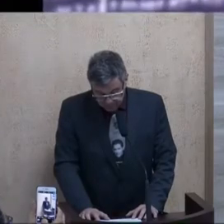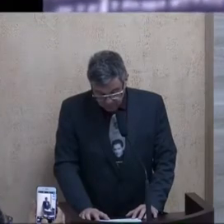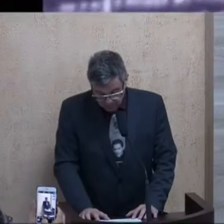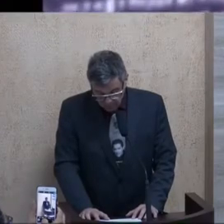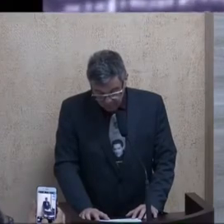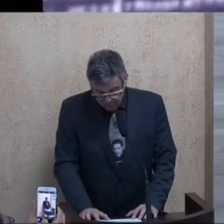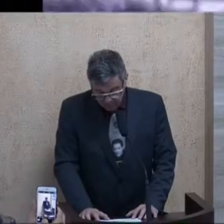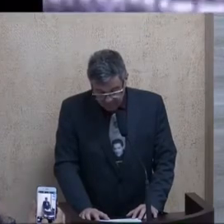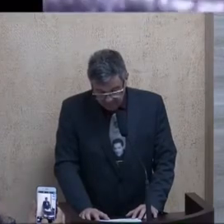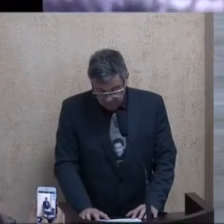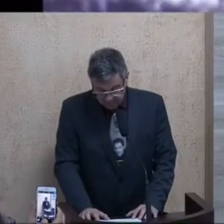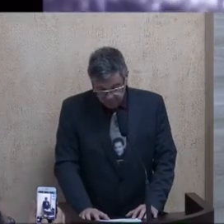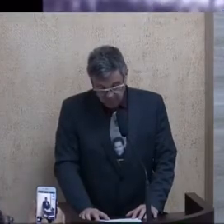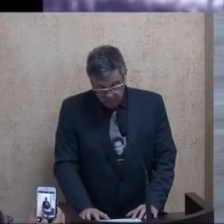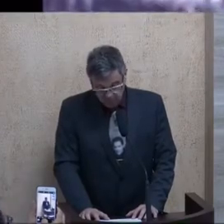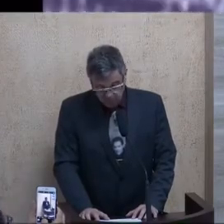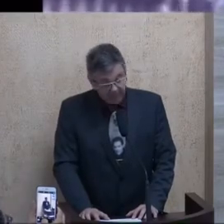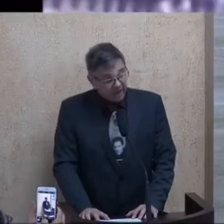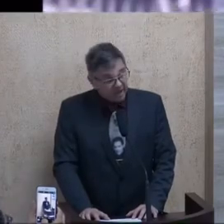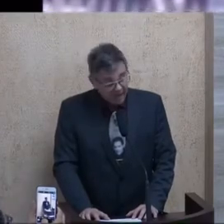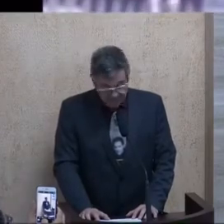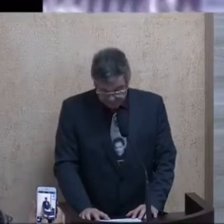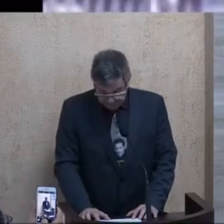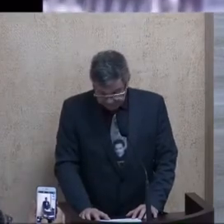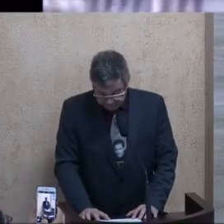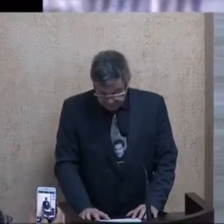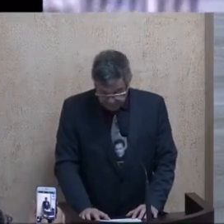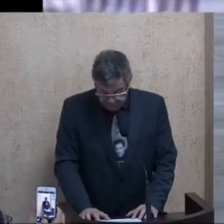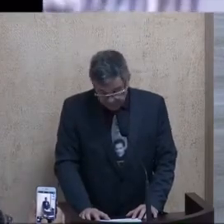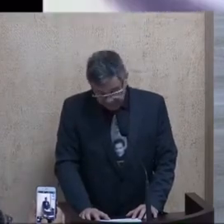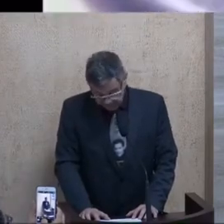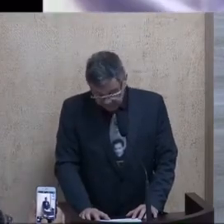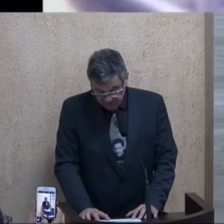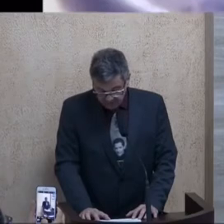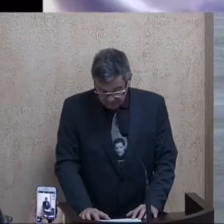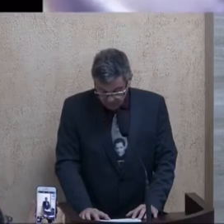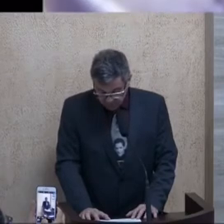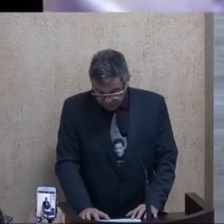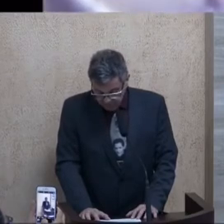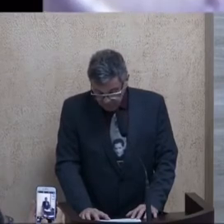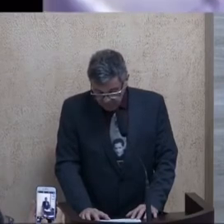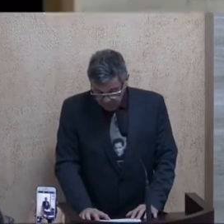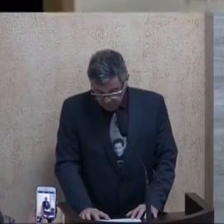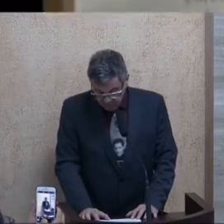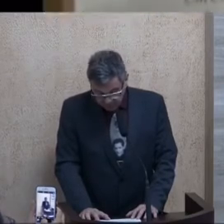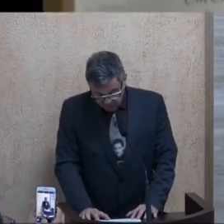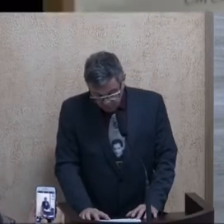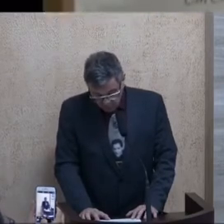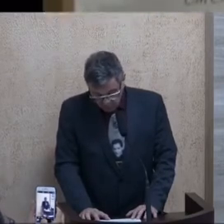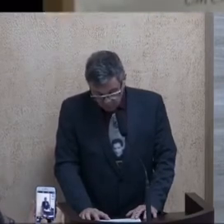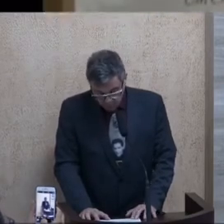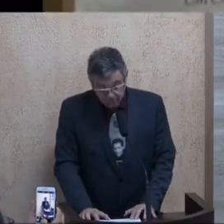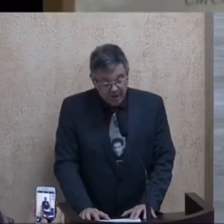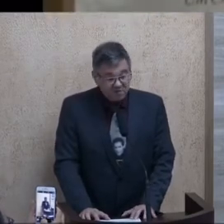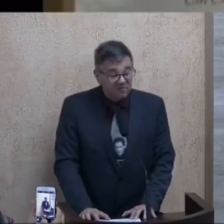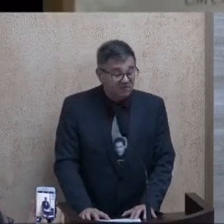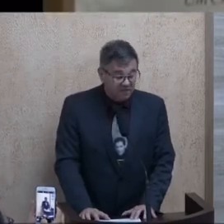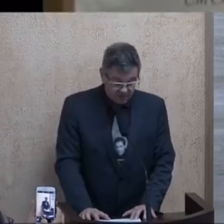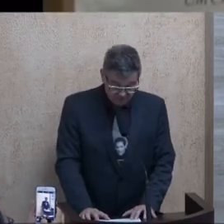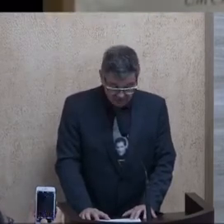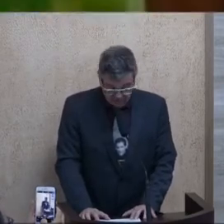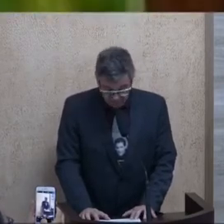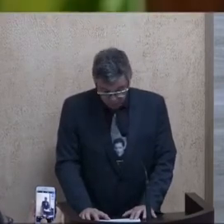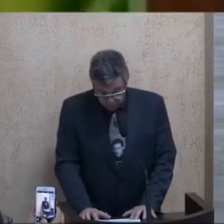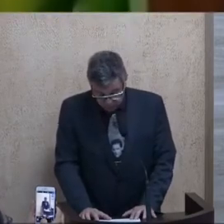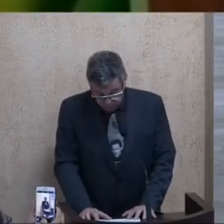Emiliano foi casado com dona Leila Martinsen da Silva, com quem viveu por mais de